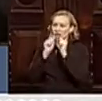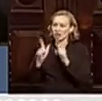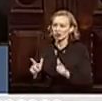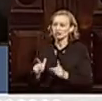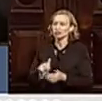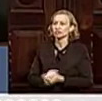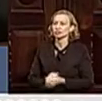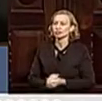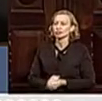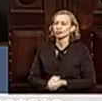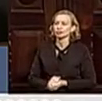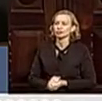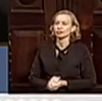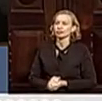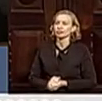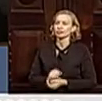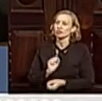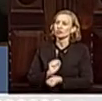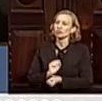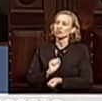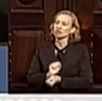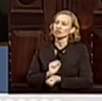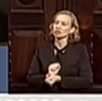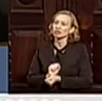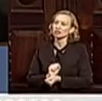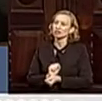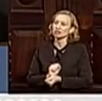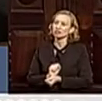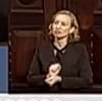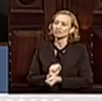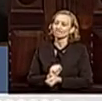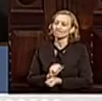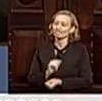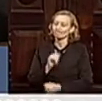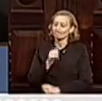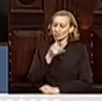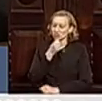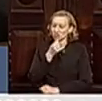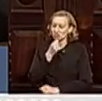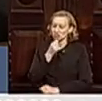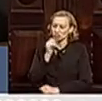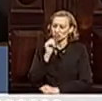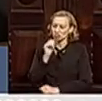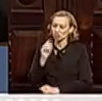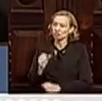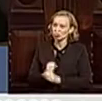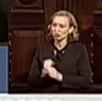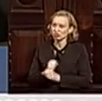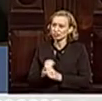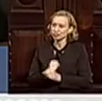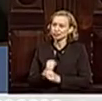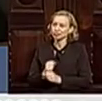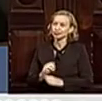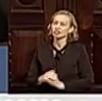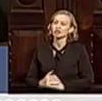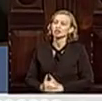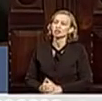bonito e esperado do ano, o que nos deixa tristes com esse forçoso, porém prudente